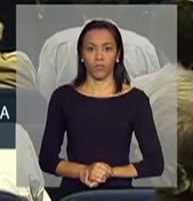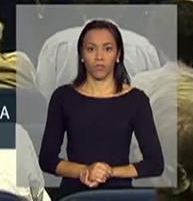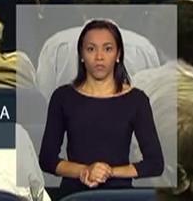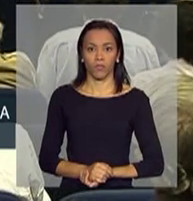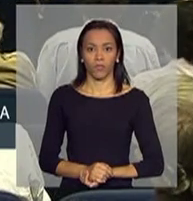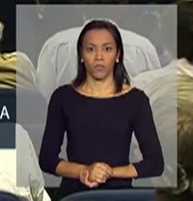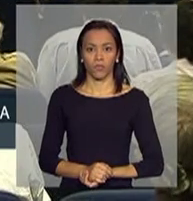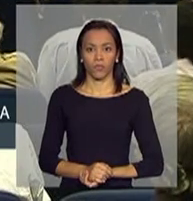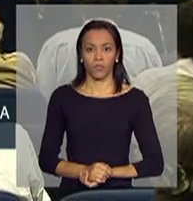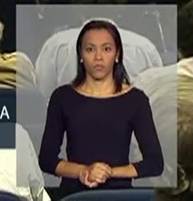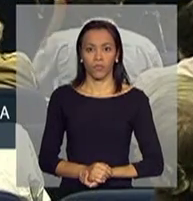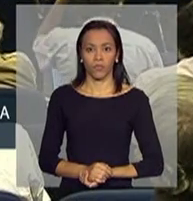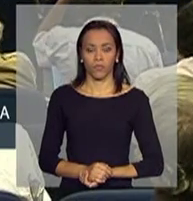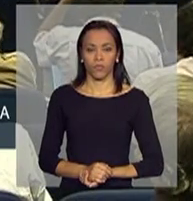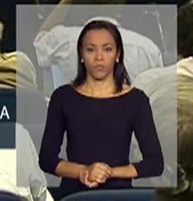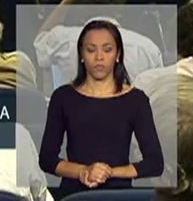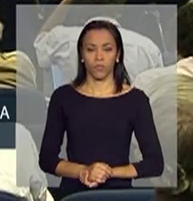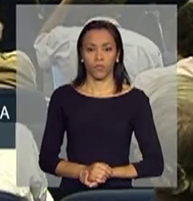Alô.